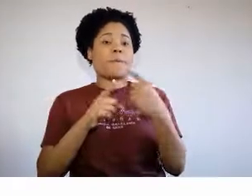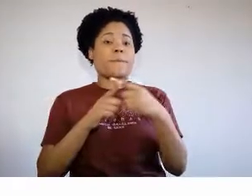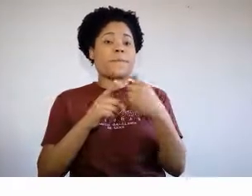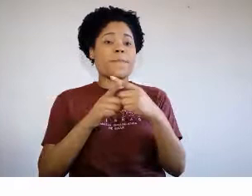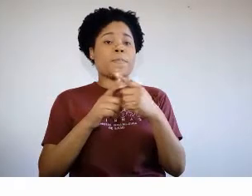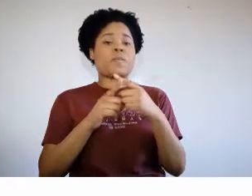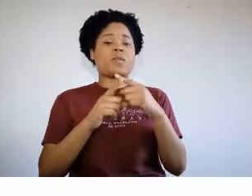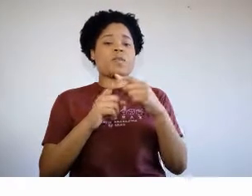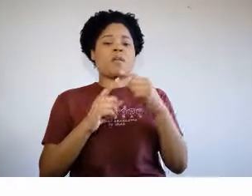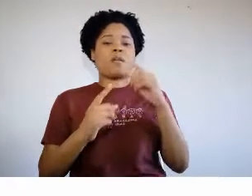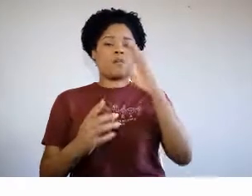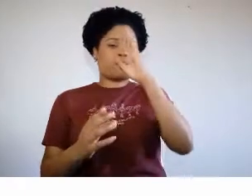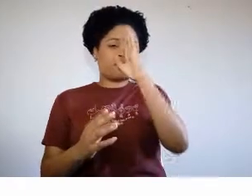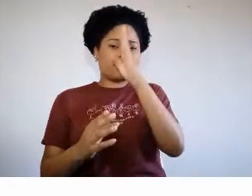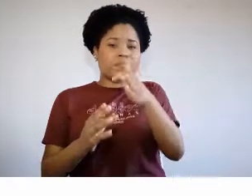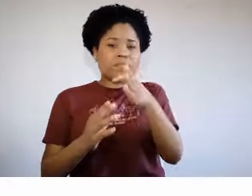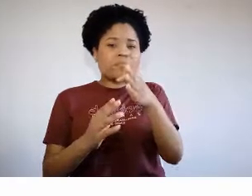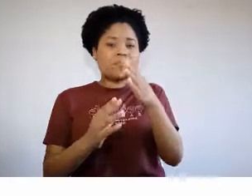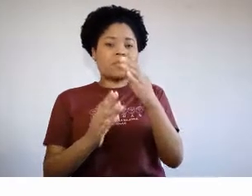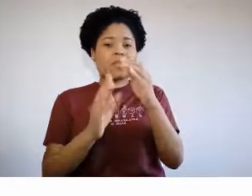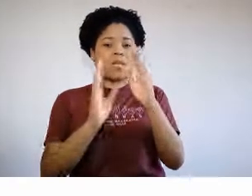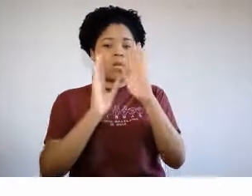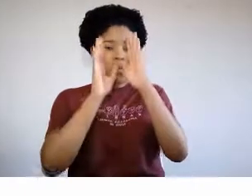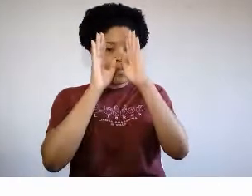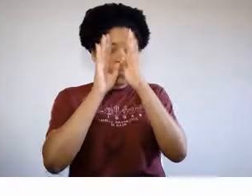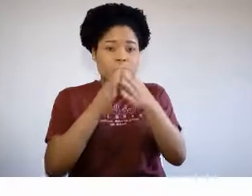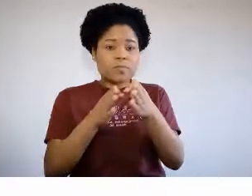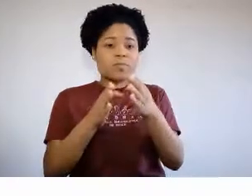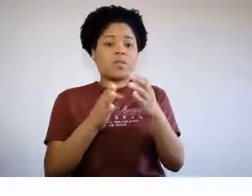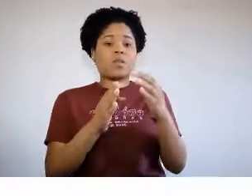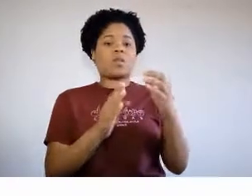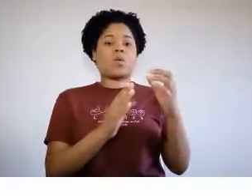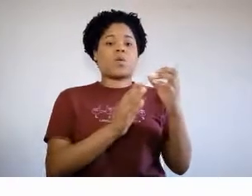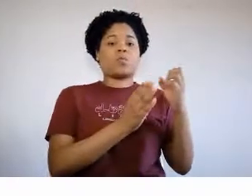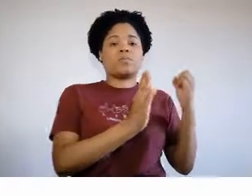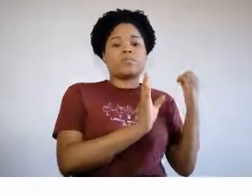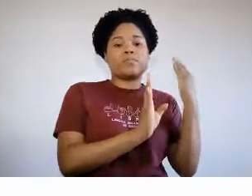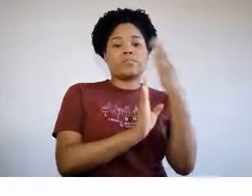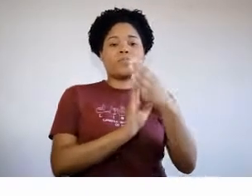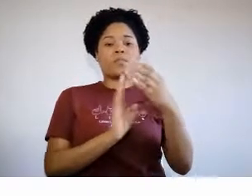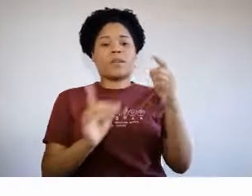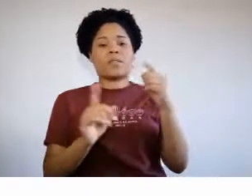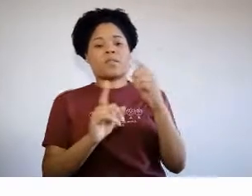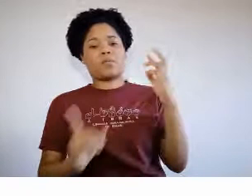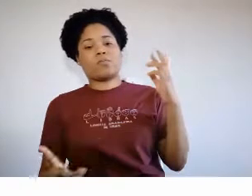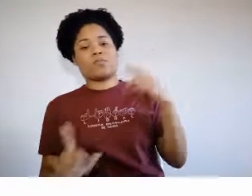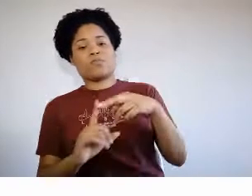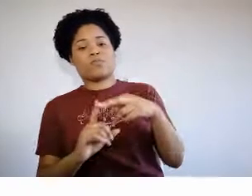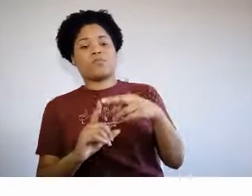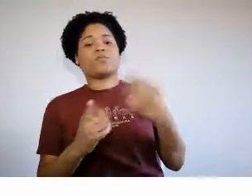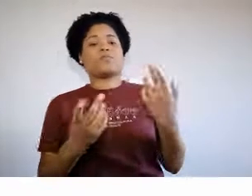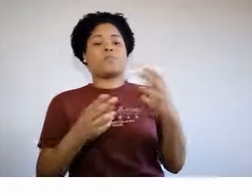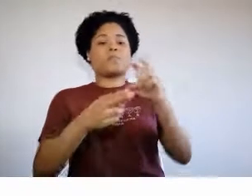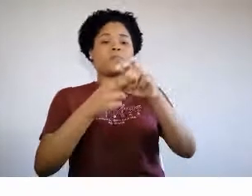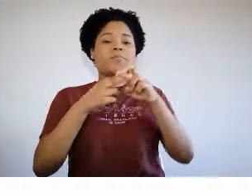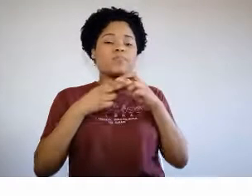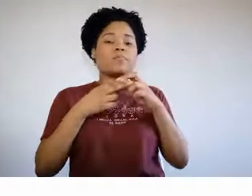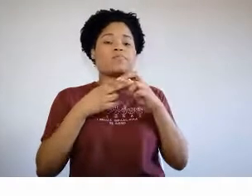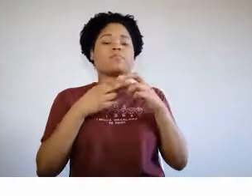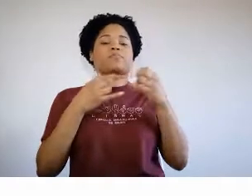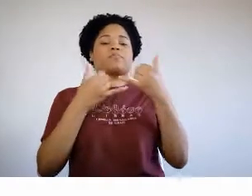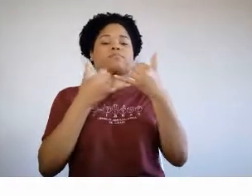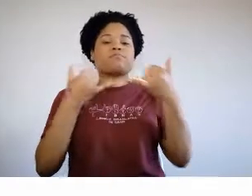switches criam uma espécie de canal de comunicação exclusiva entre a origem e o destino. Dessa